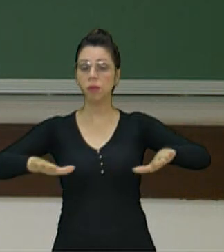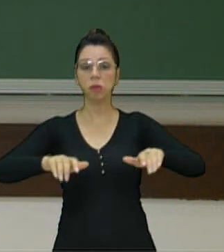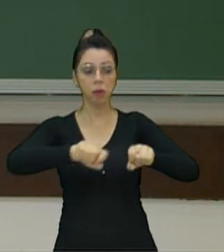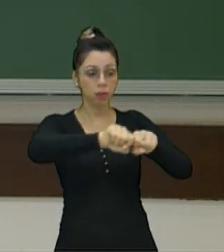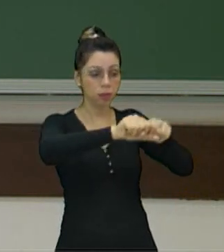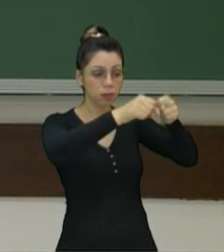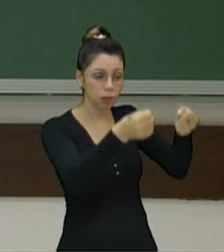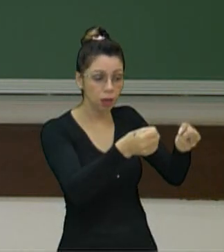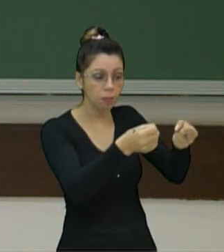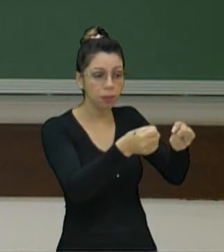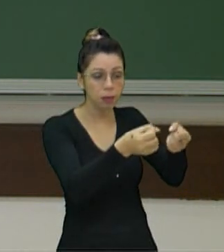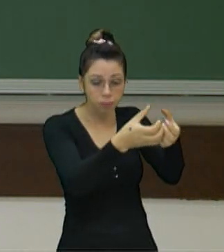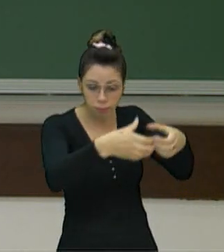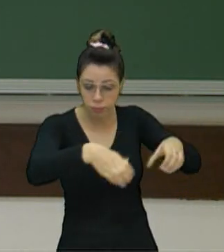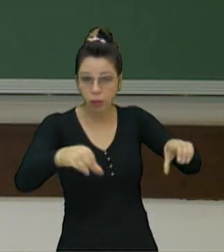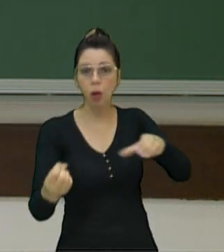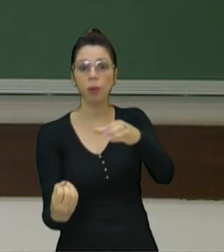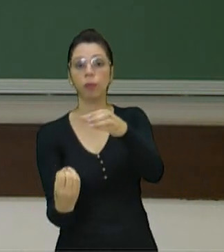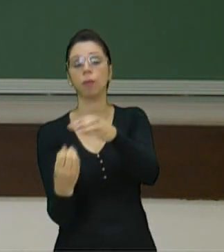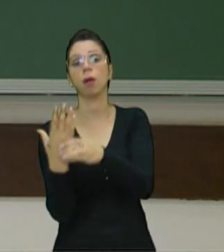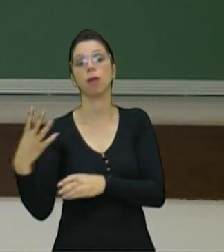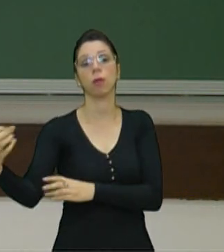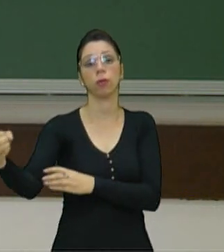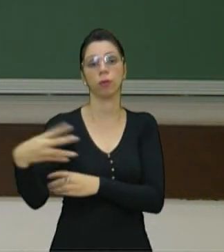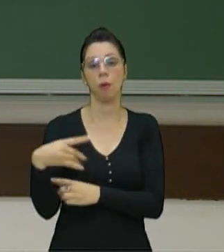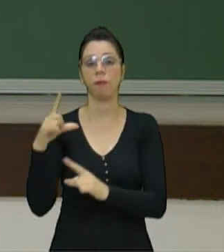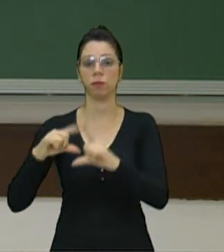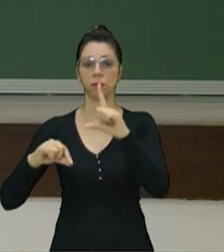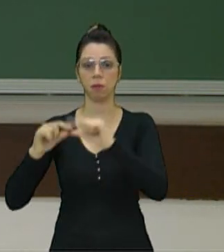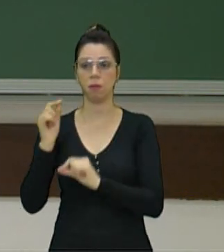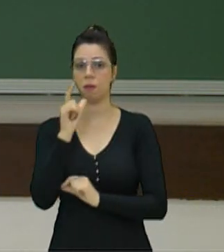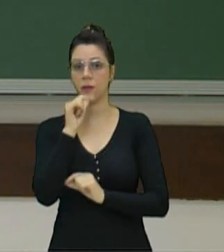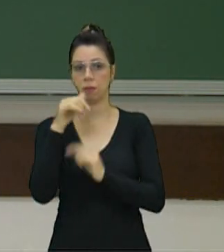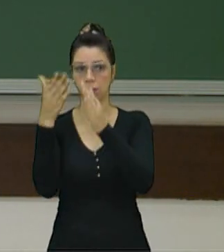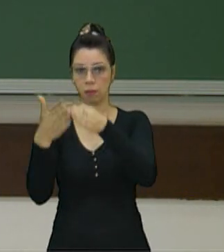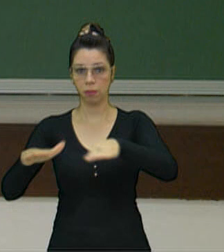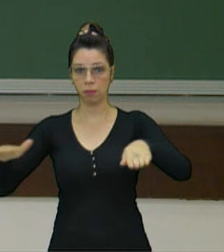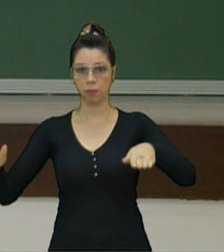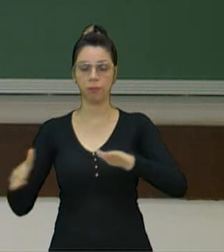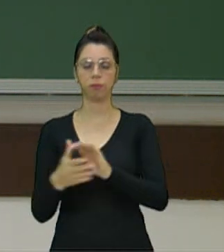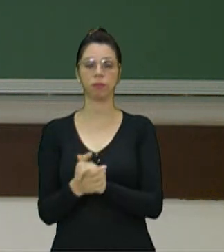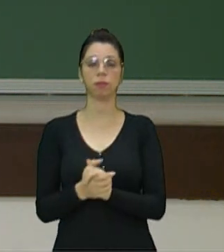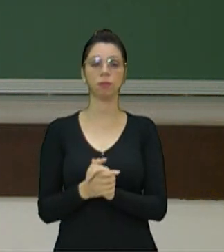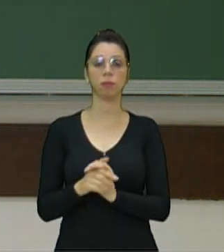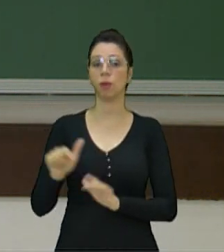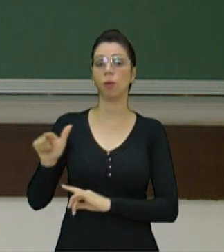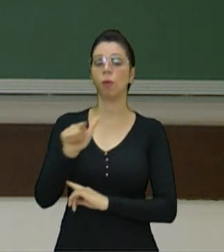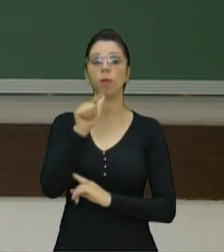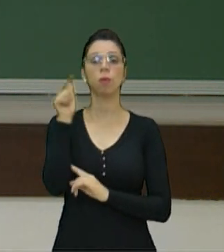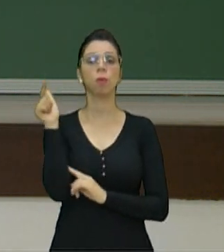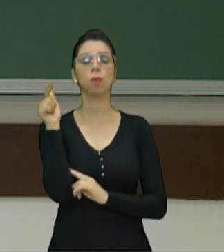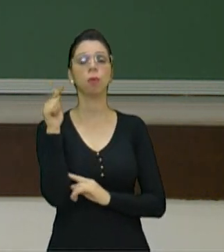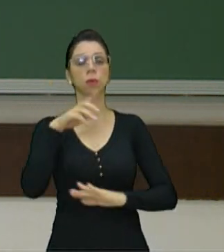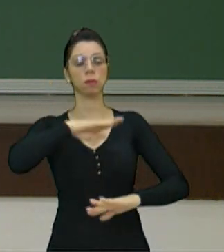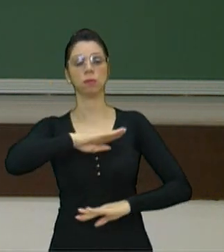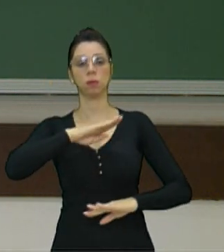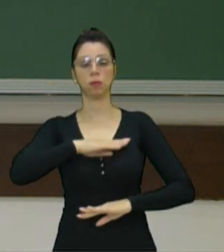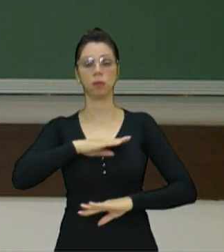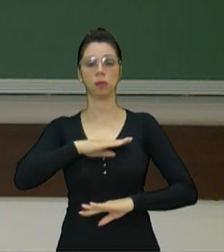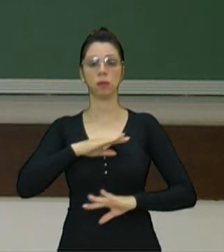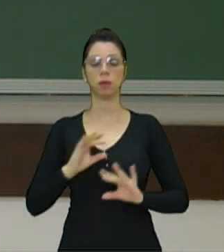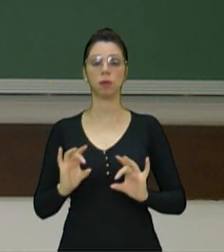essas partes nesse mesmo processo. Um outro caso especial, um pouquinho mais complexo aqui, que seria